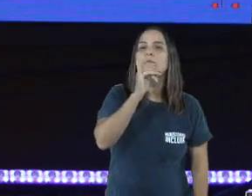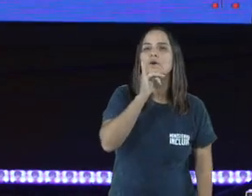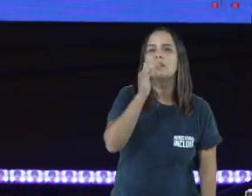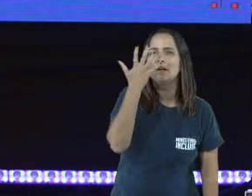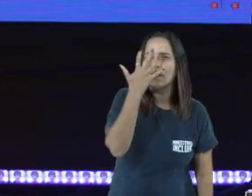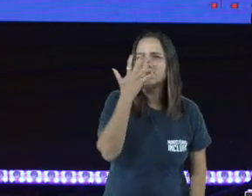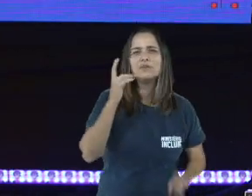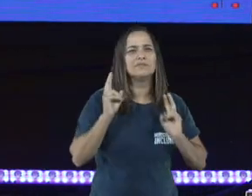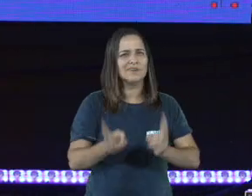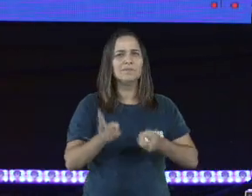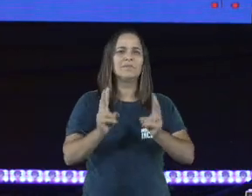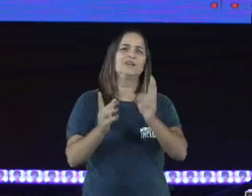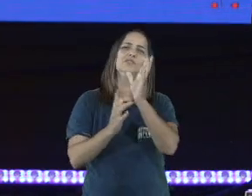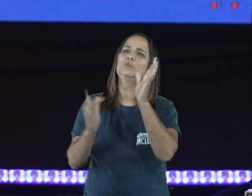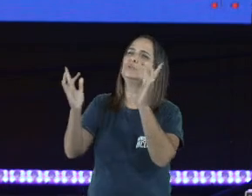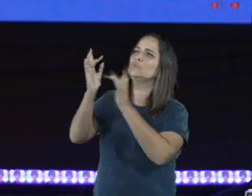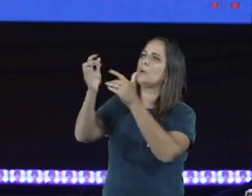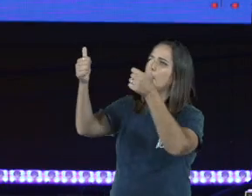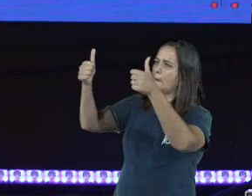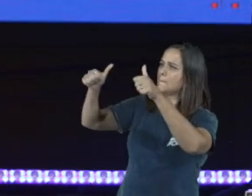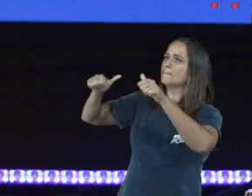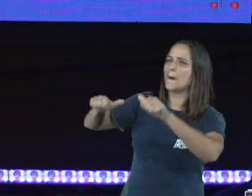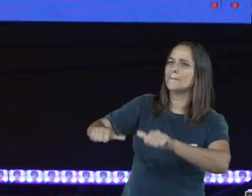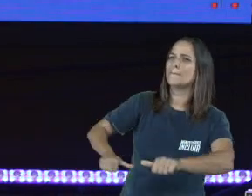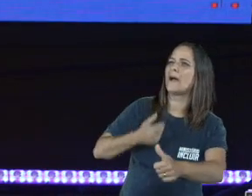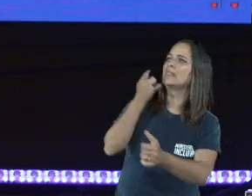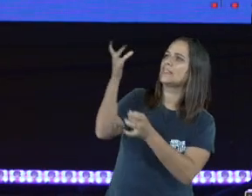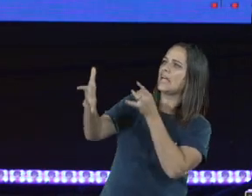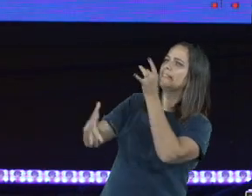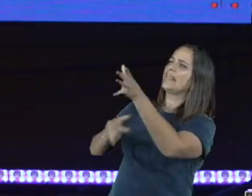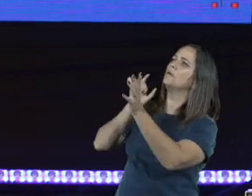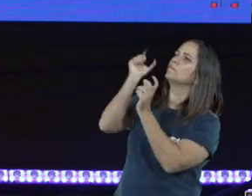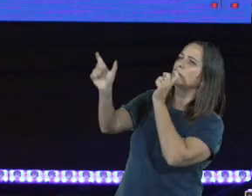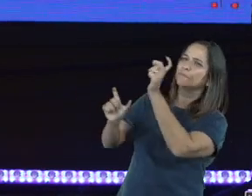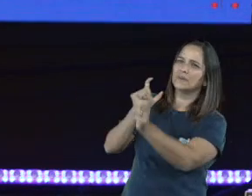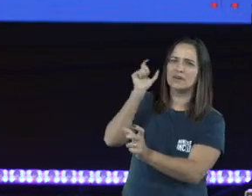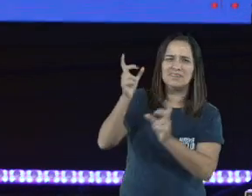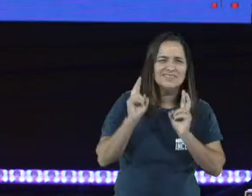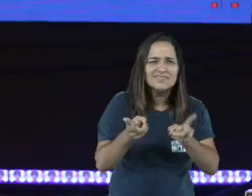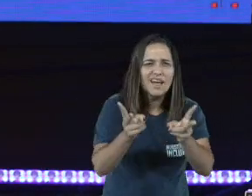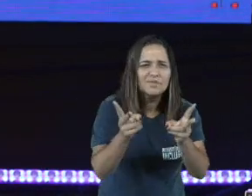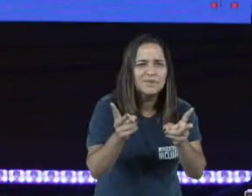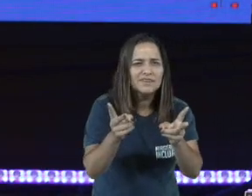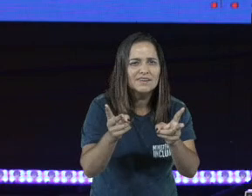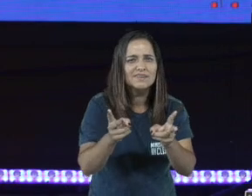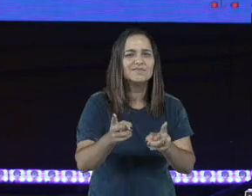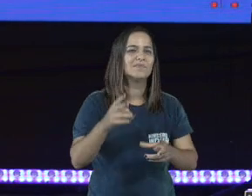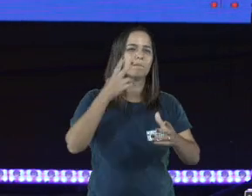toda passeata agora xingamento para igreja grupo de feministas entrou numa igreja fizeram